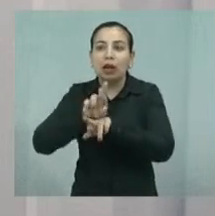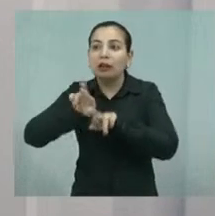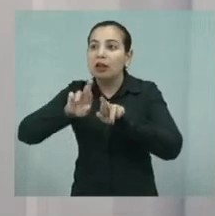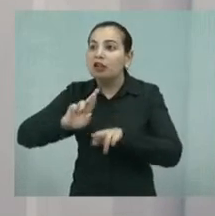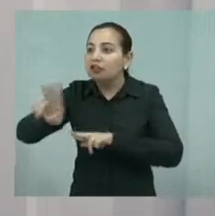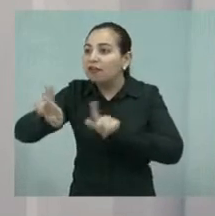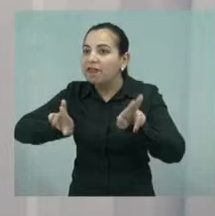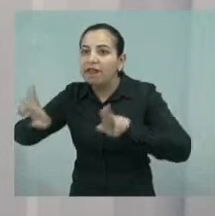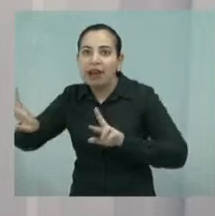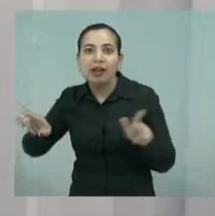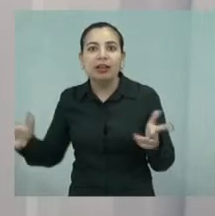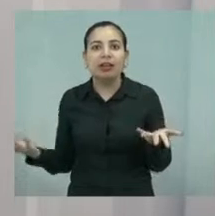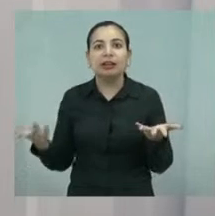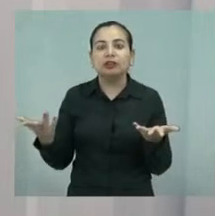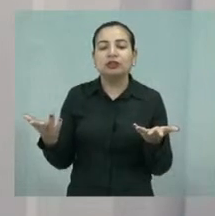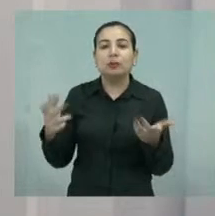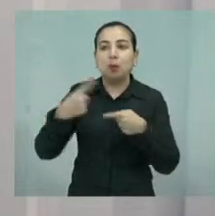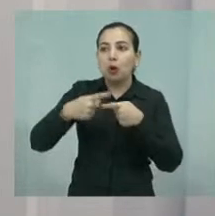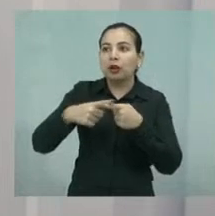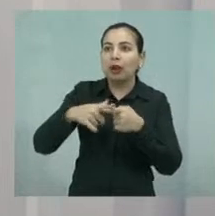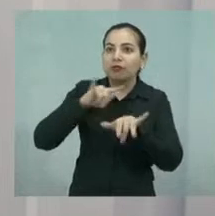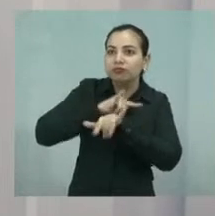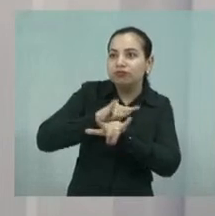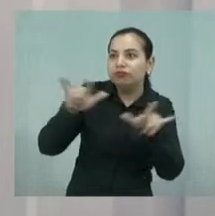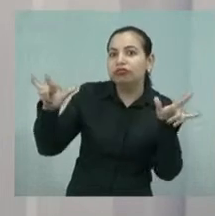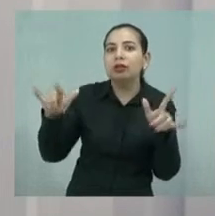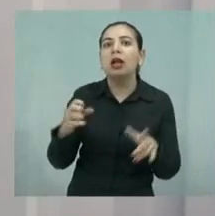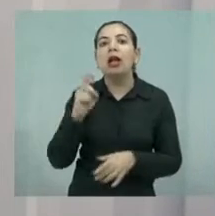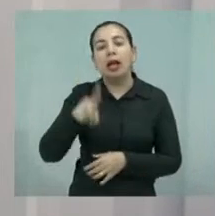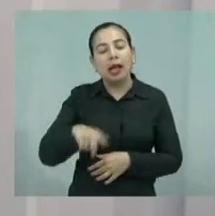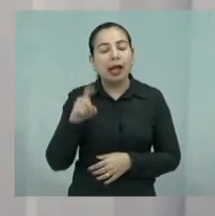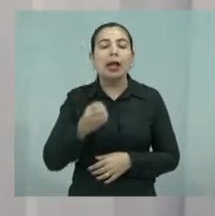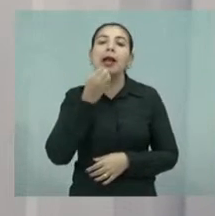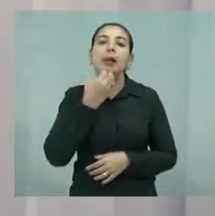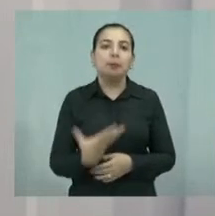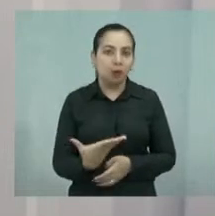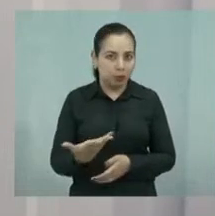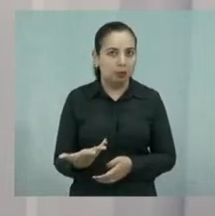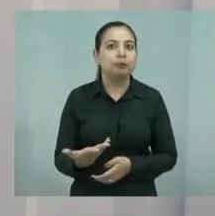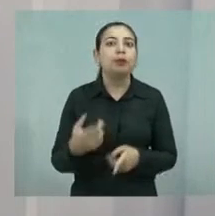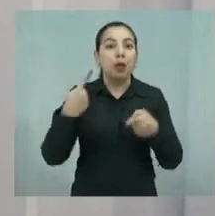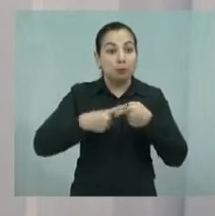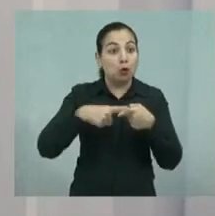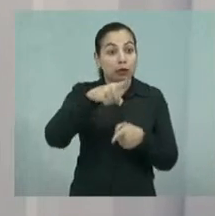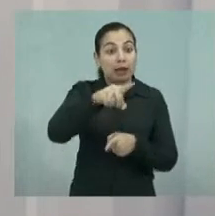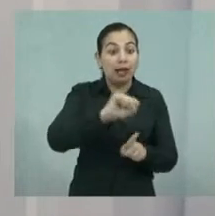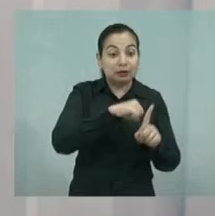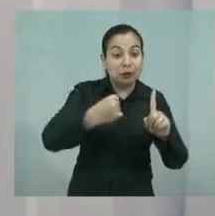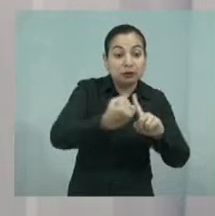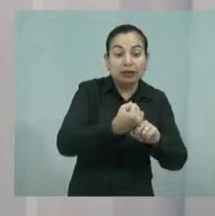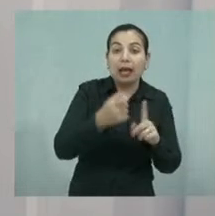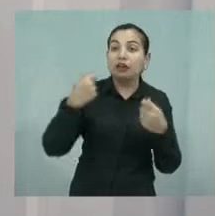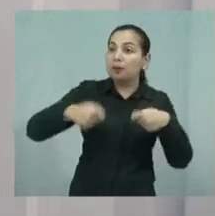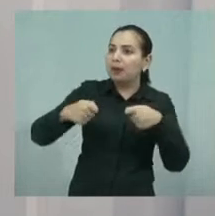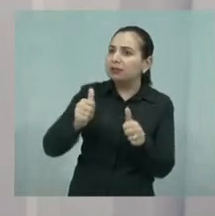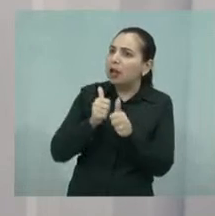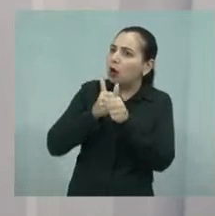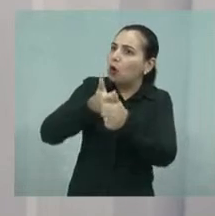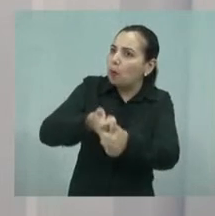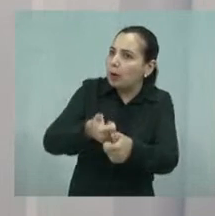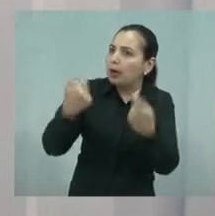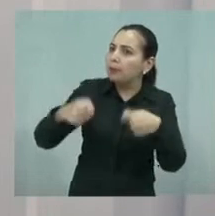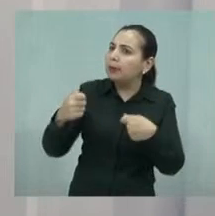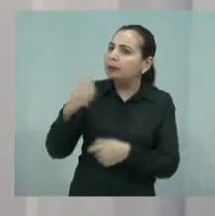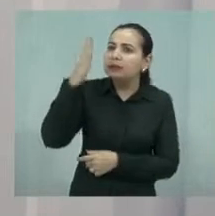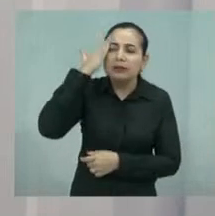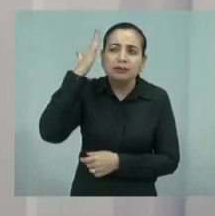estar atentas a esse processo de inovação, porque a sociedade tem que acompanhar, tem que entender esse papel relevante que